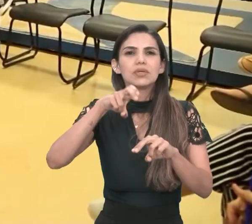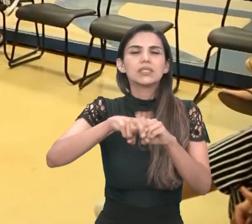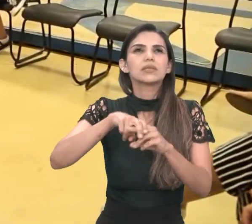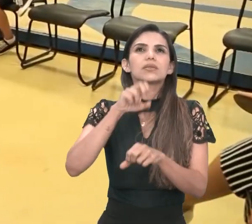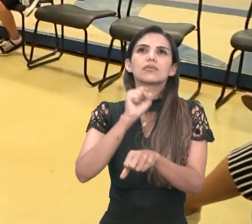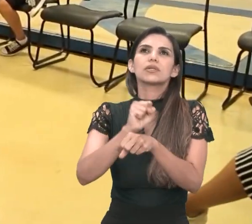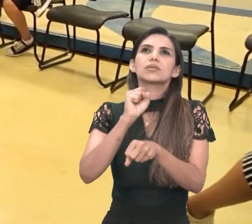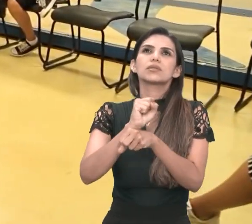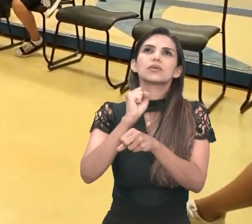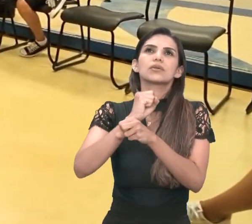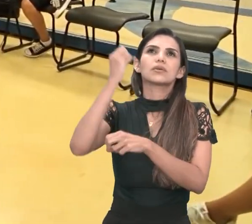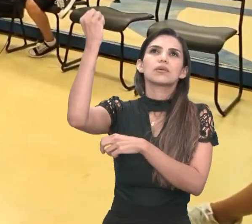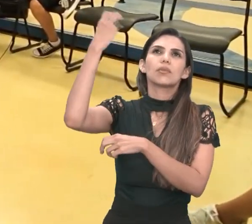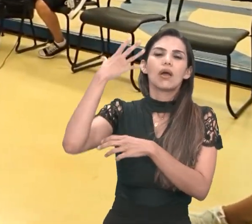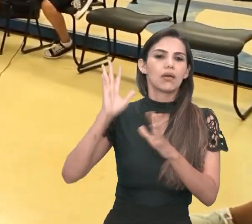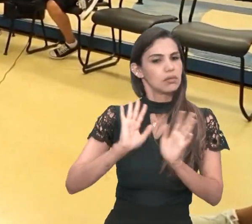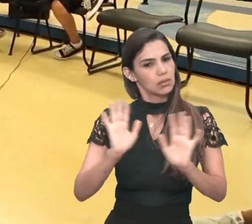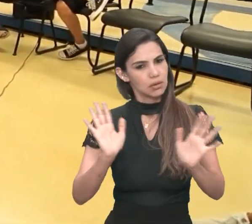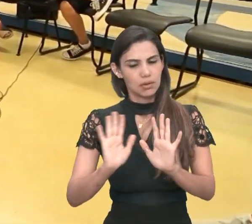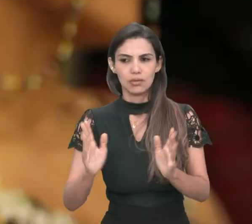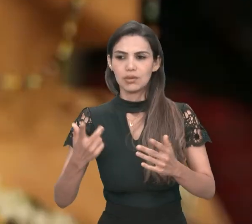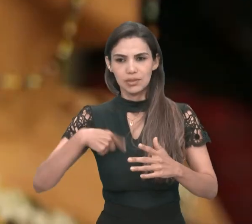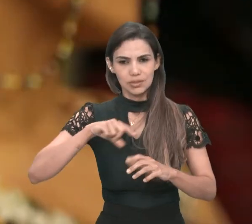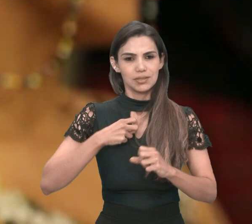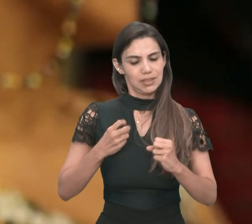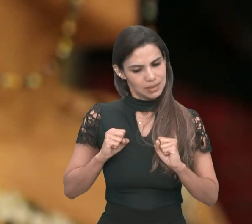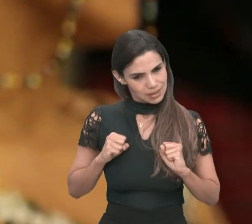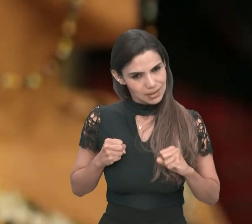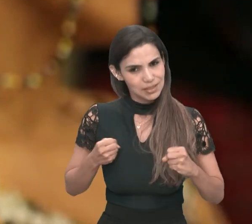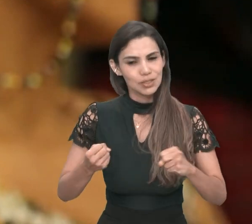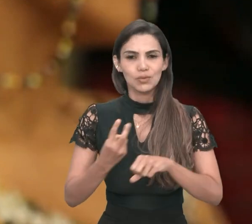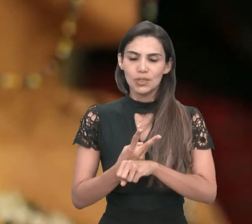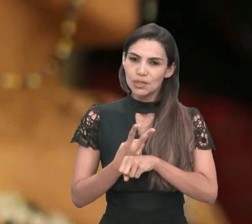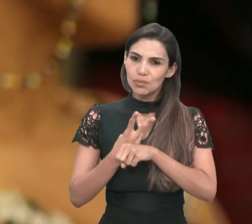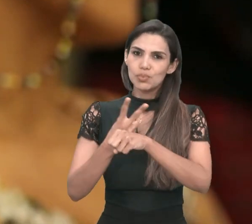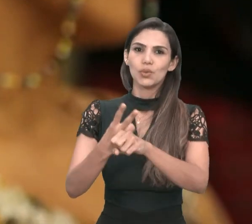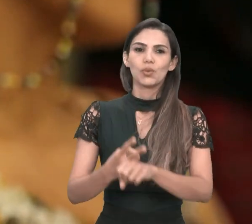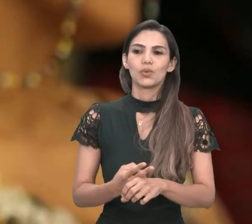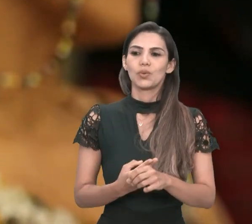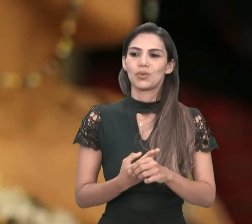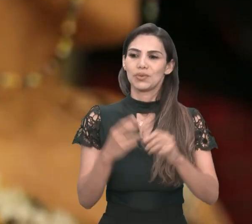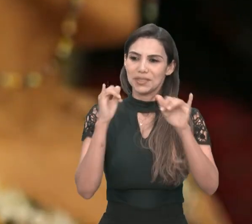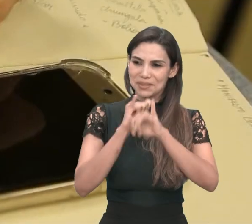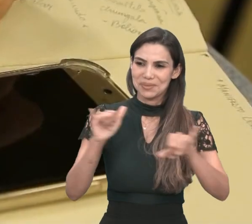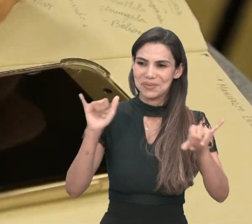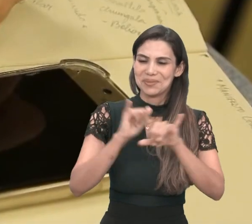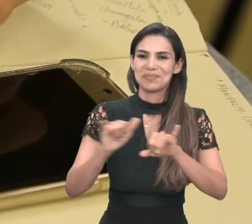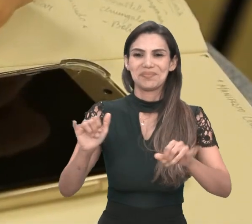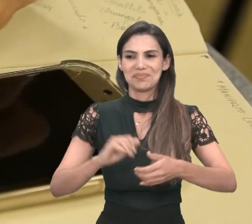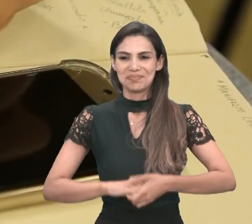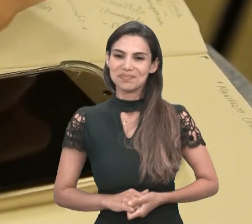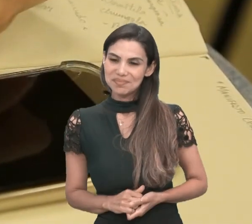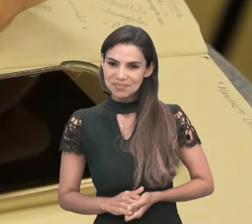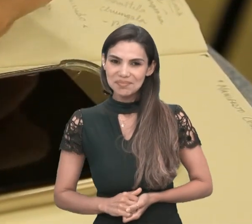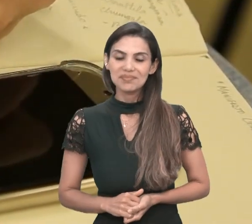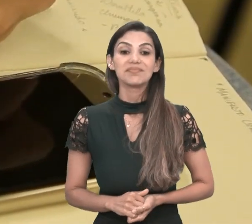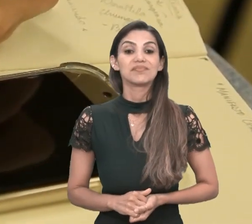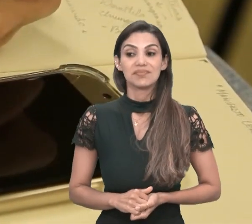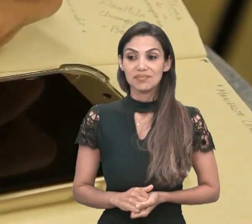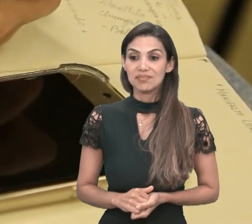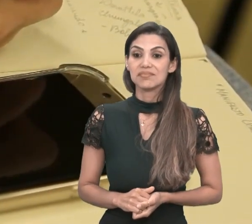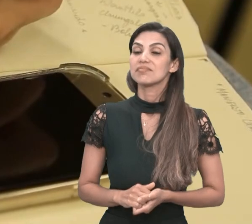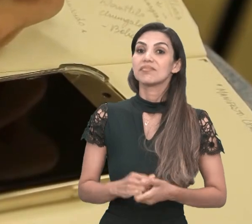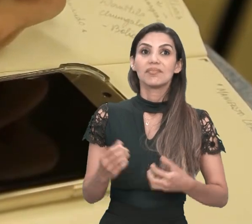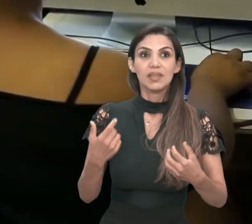nós, e obedecendo também um princípio de que as viagens é que formam a juventude, as viagens é que